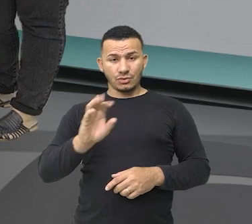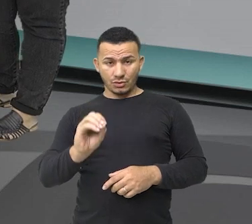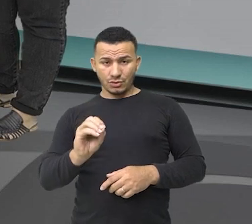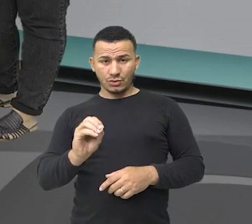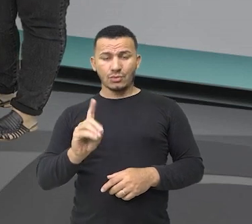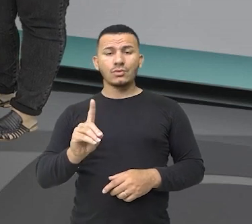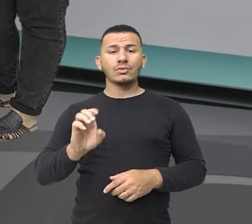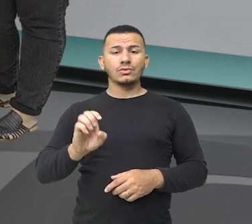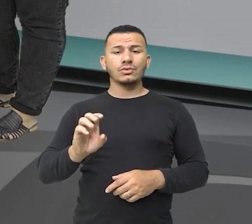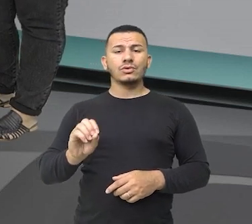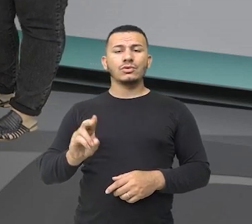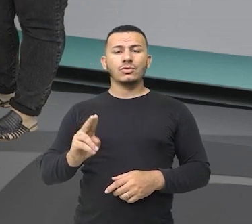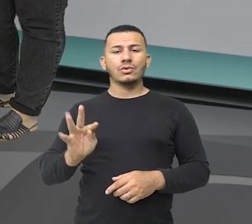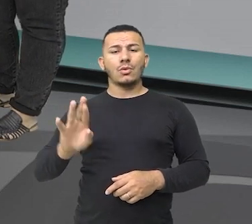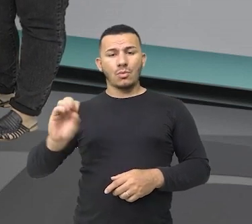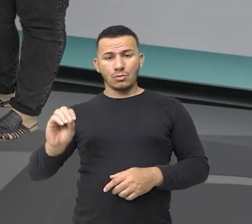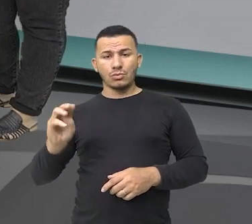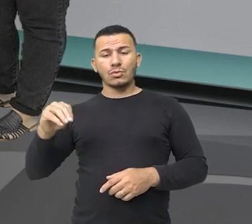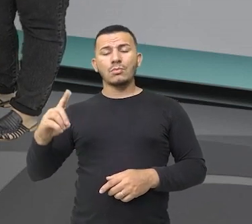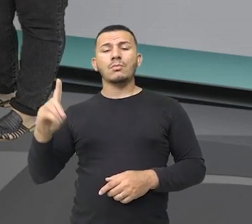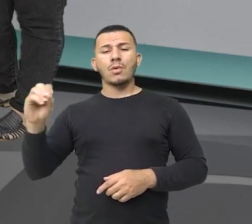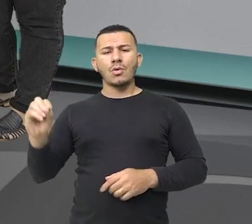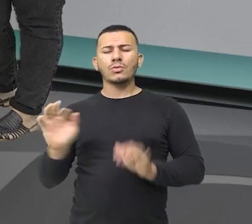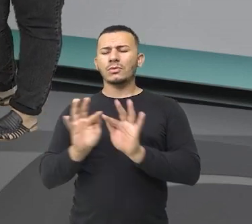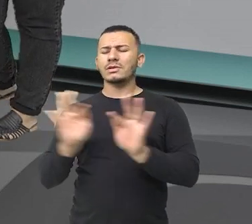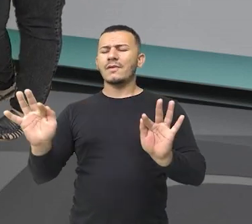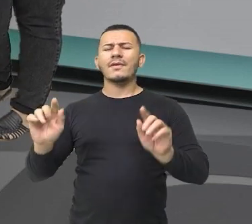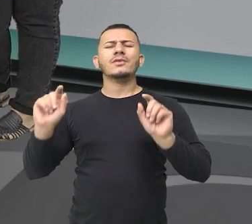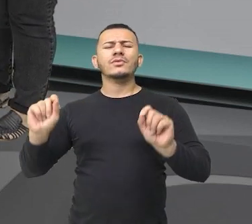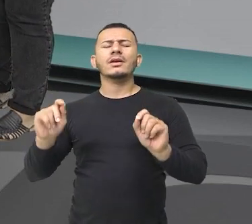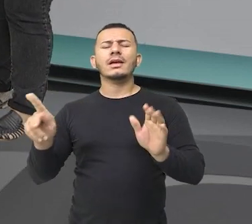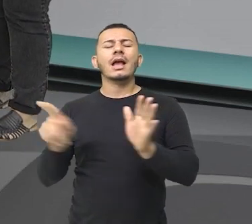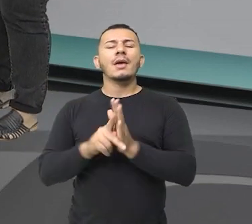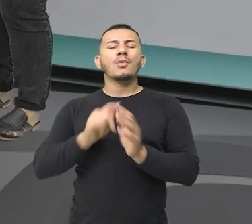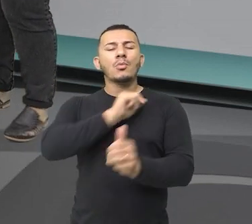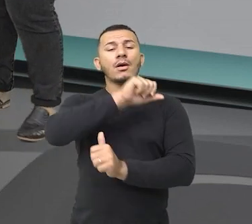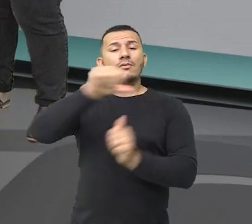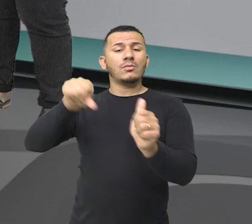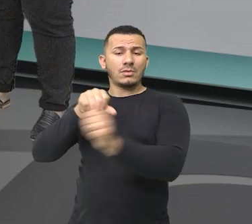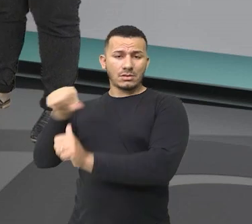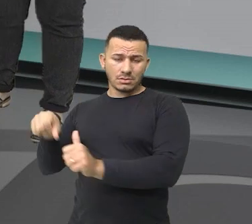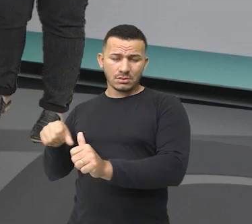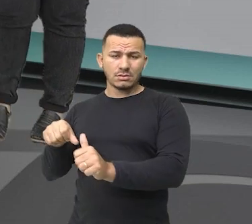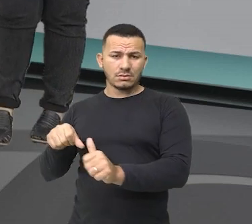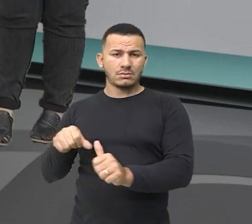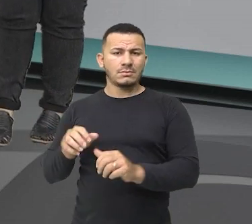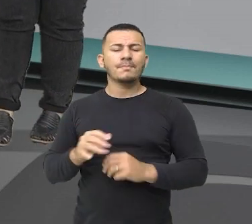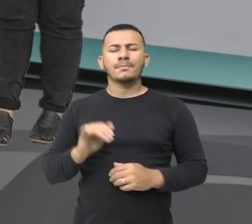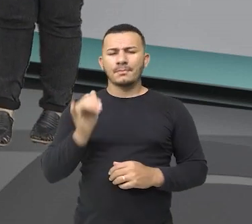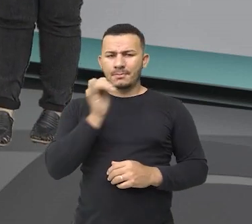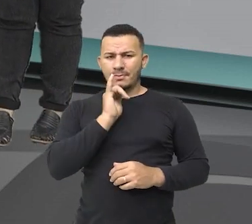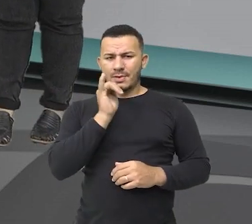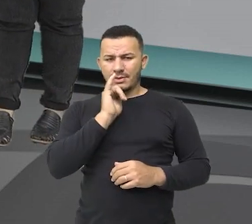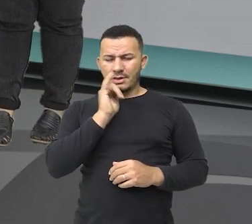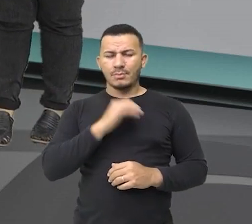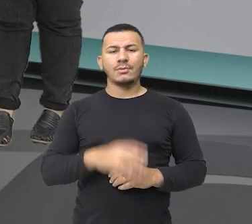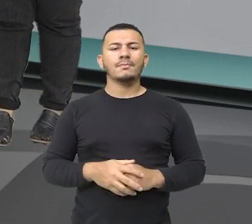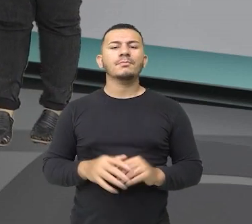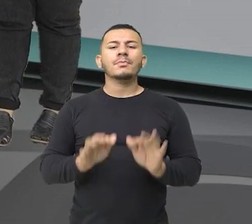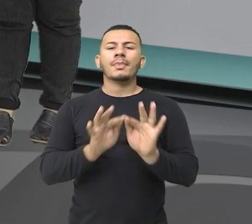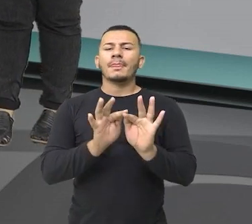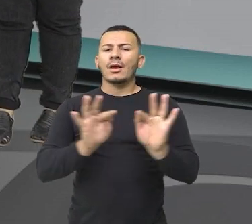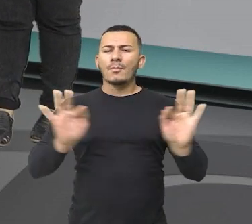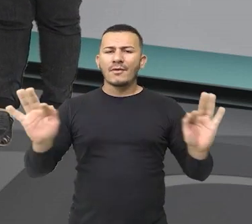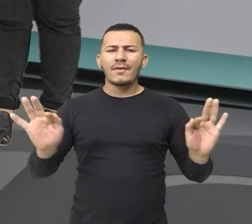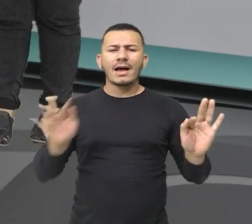Essa expressão é muito utilizada para reformulação. E como assim reformulação, professora? Ora, eu digo uma frase talvez de uma forma